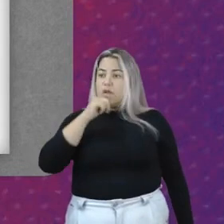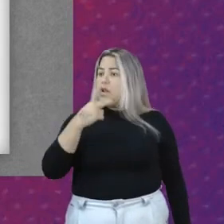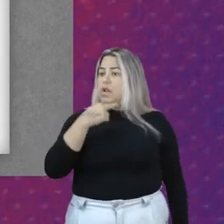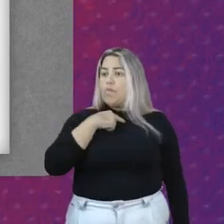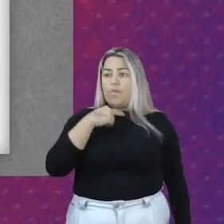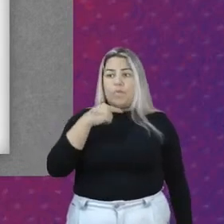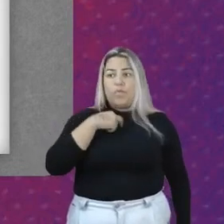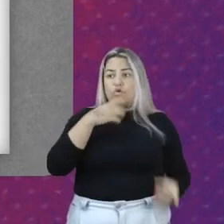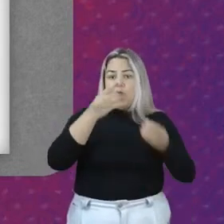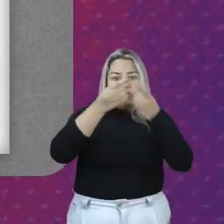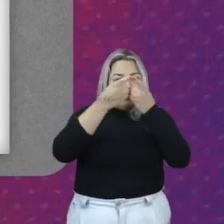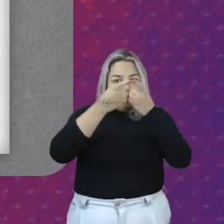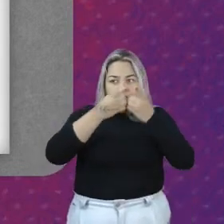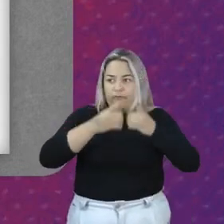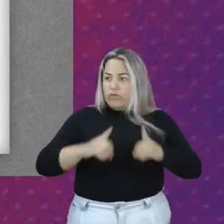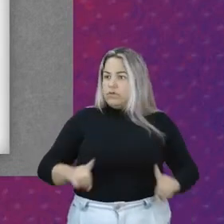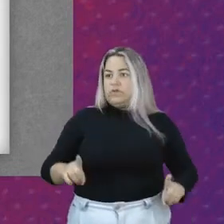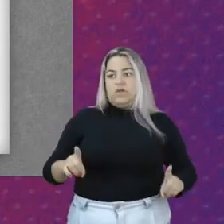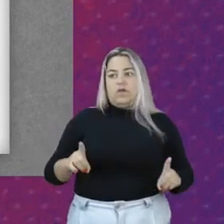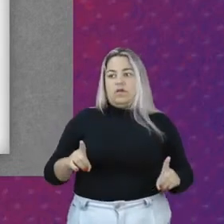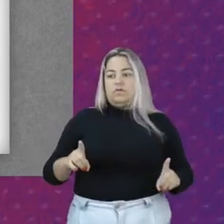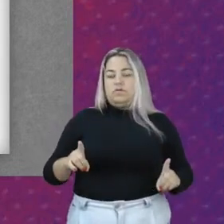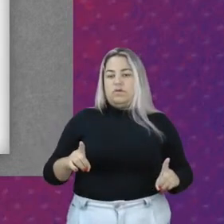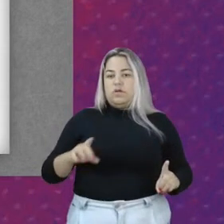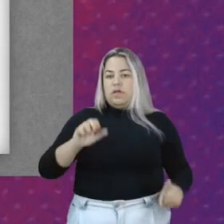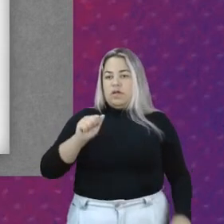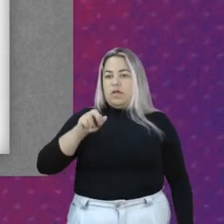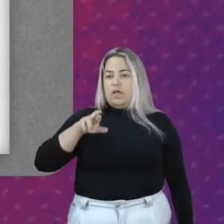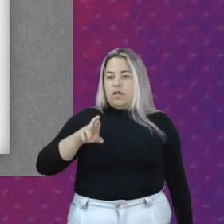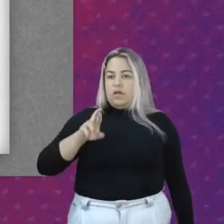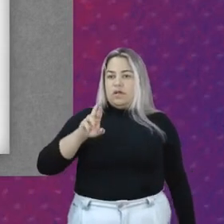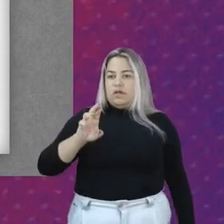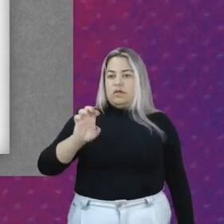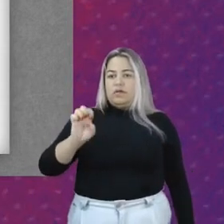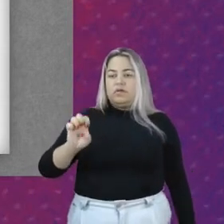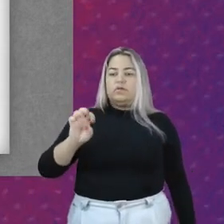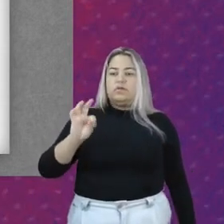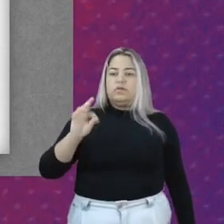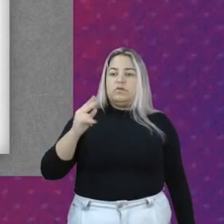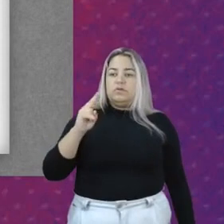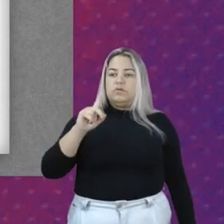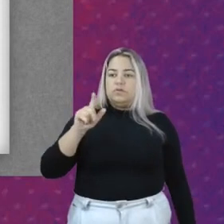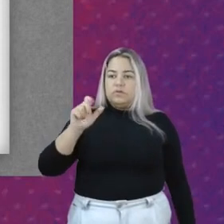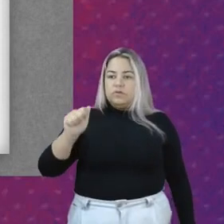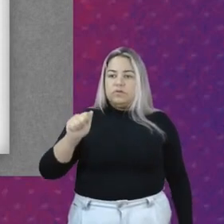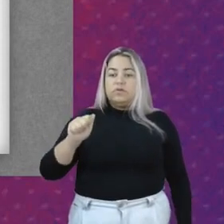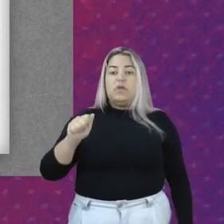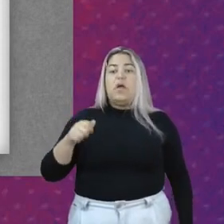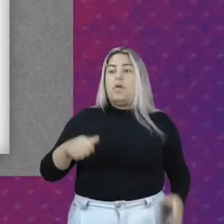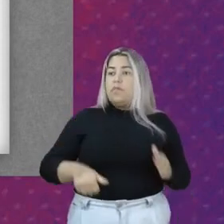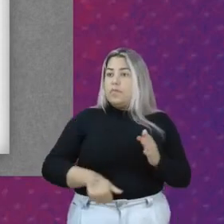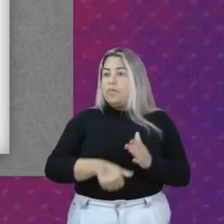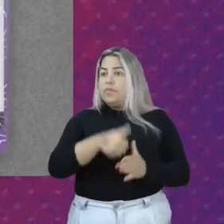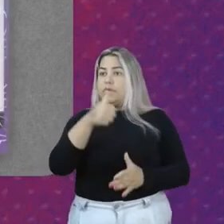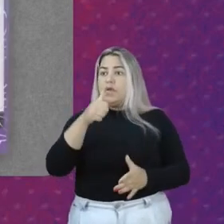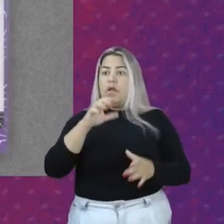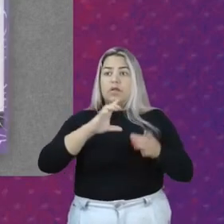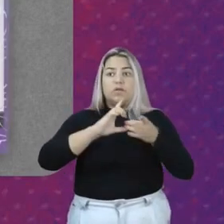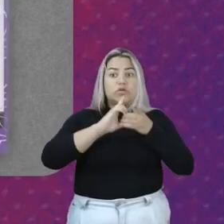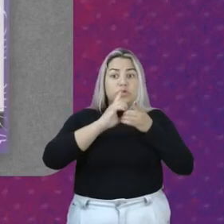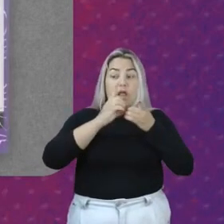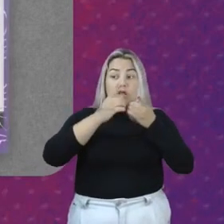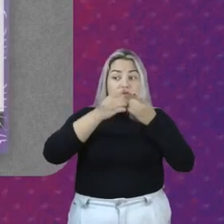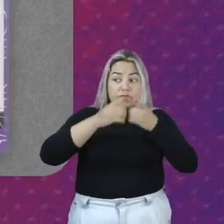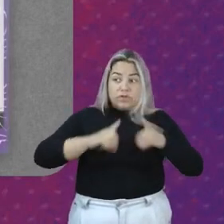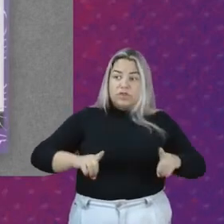podiam se divorciar, né? E aí, Aretusa Figueiredo Henrique Silva de Aguiar foi a primeira mulher a divorciar-se no